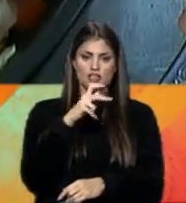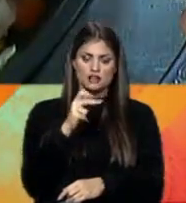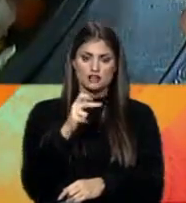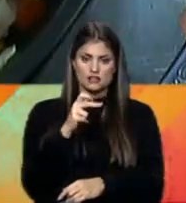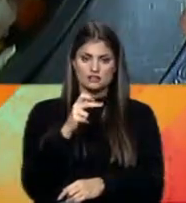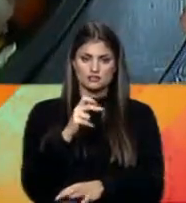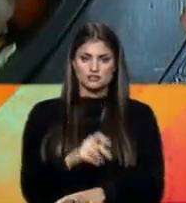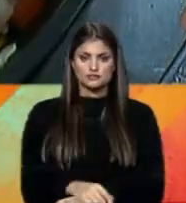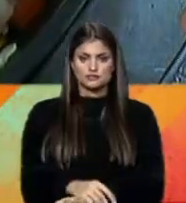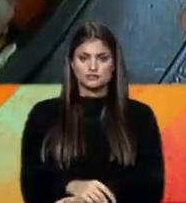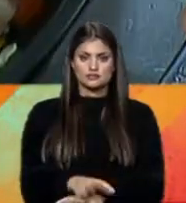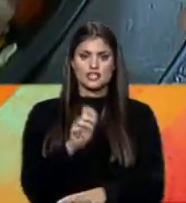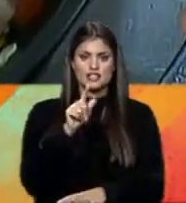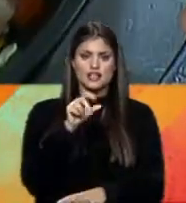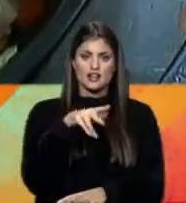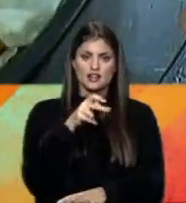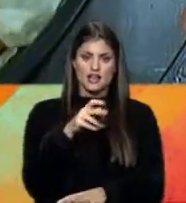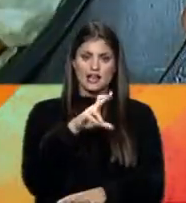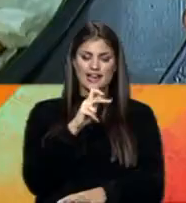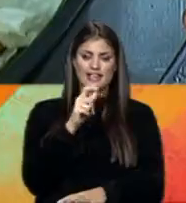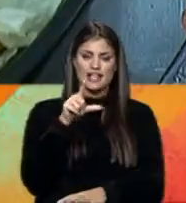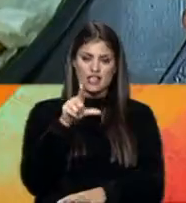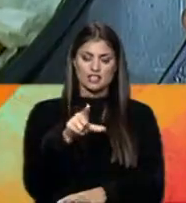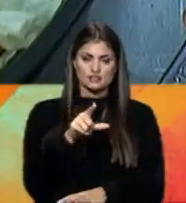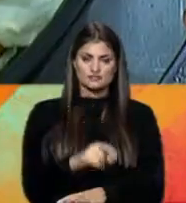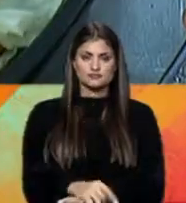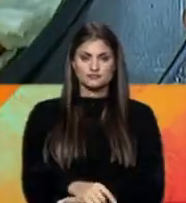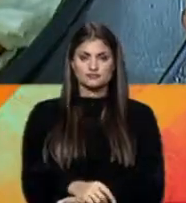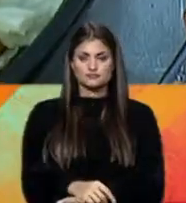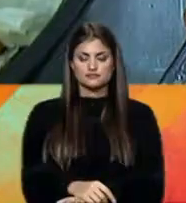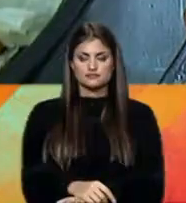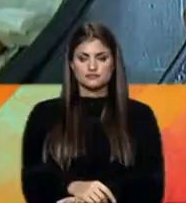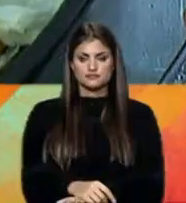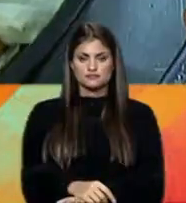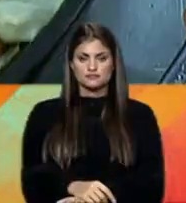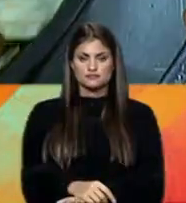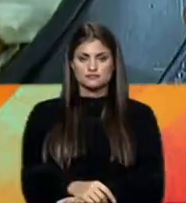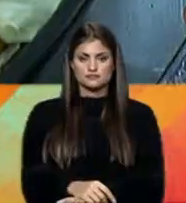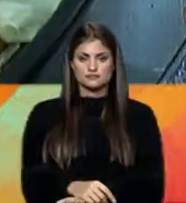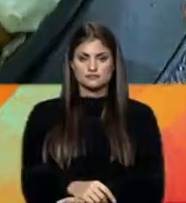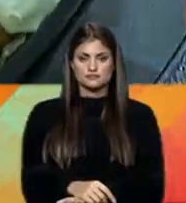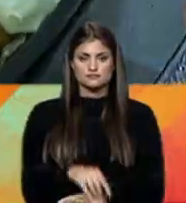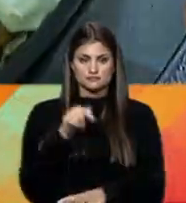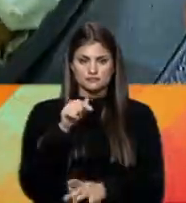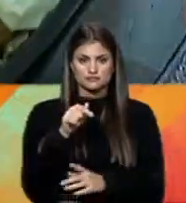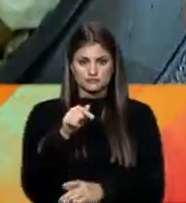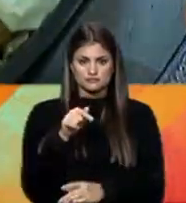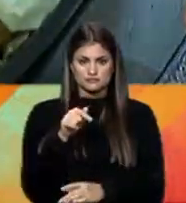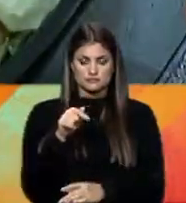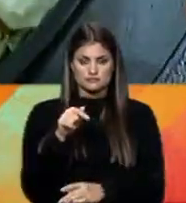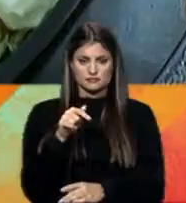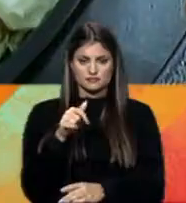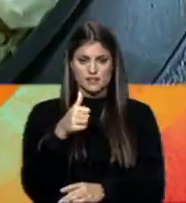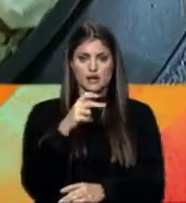Helena Real. Alexandra Bento é bastonária. É